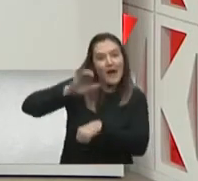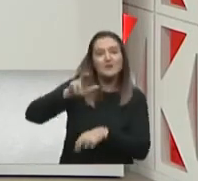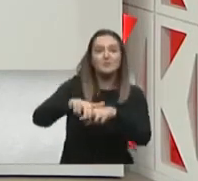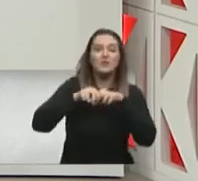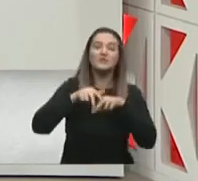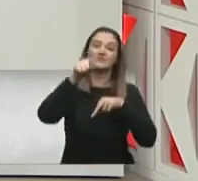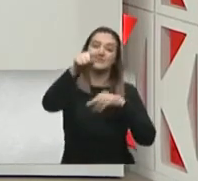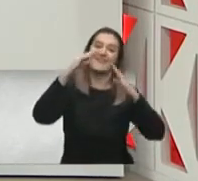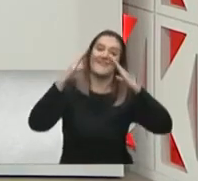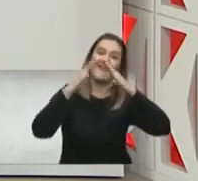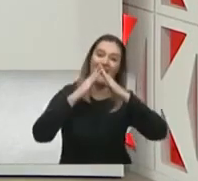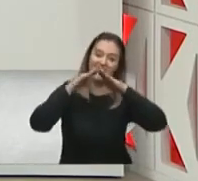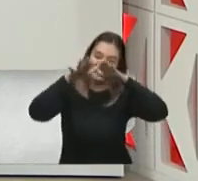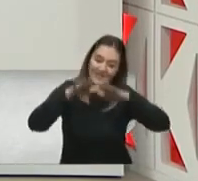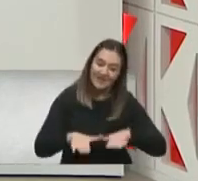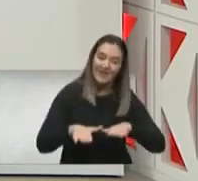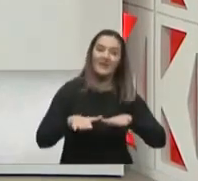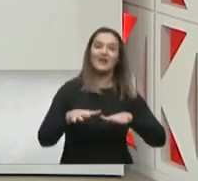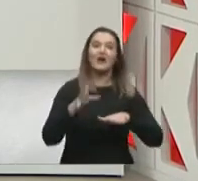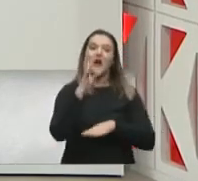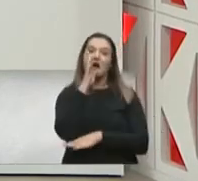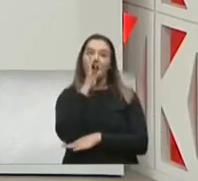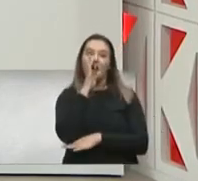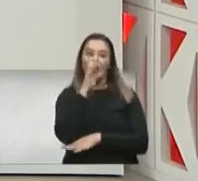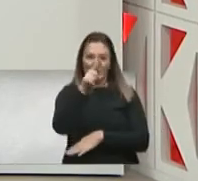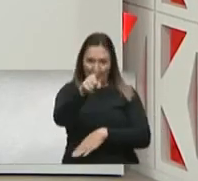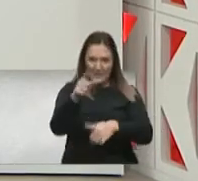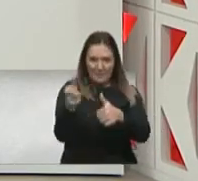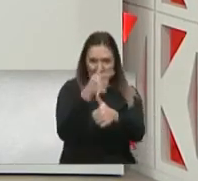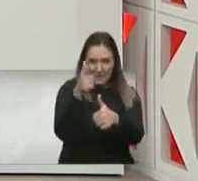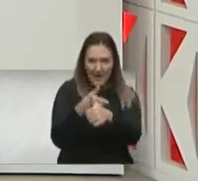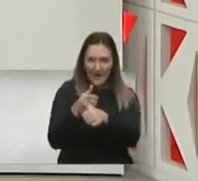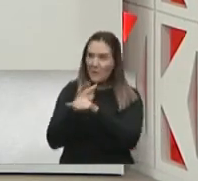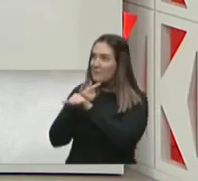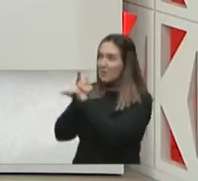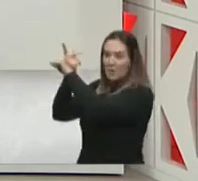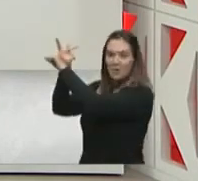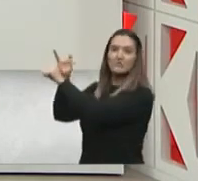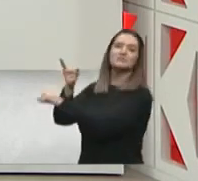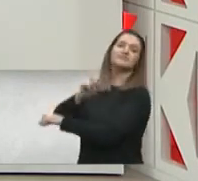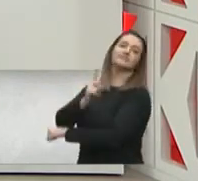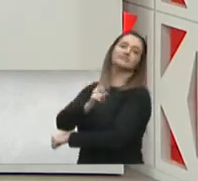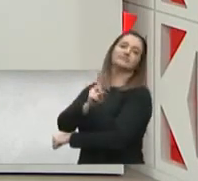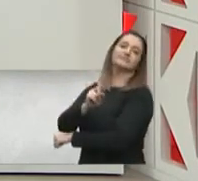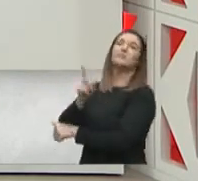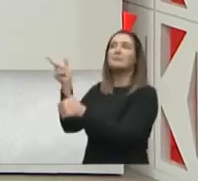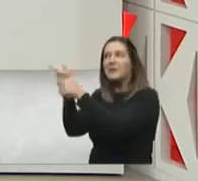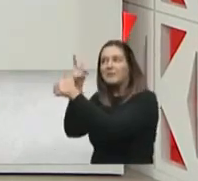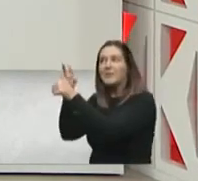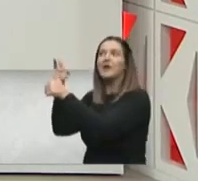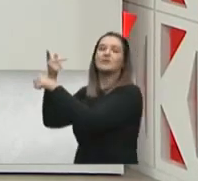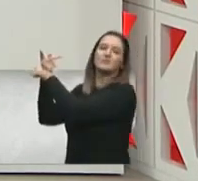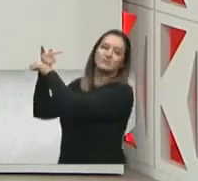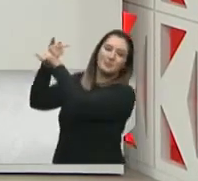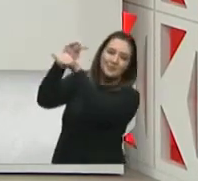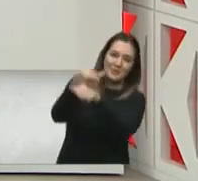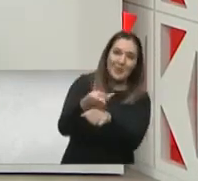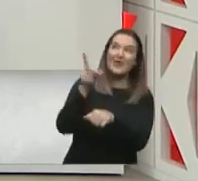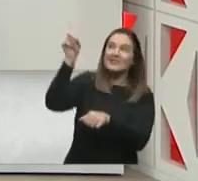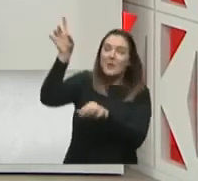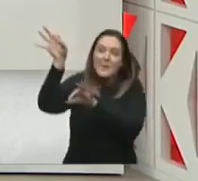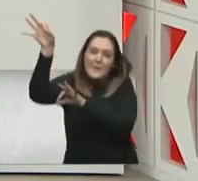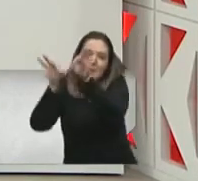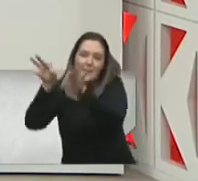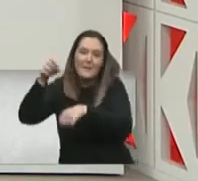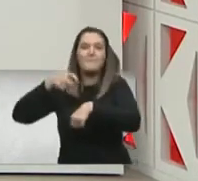em casa agora, ouvindo essa mensagem. Não foi você que buscou a Deus, foi Deus que buscou você. Foi Deus que preparou esse momento. Sabe por quê?